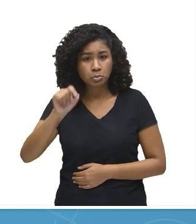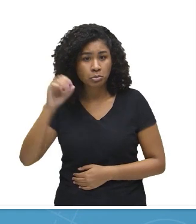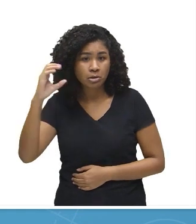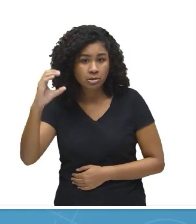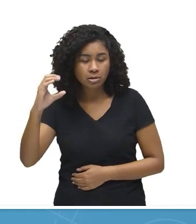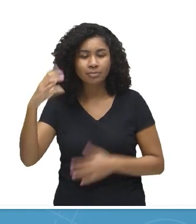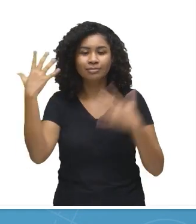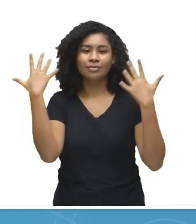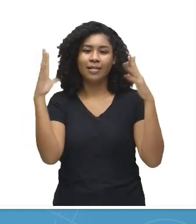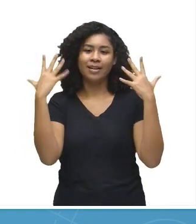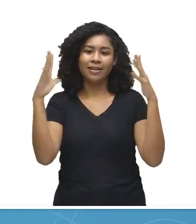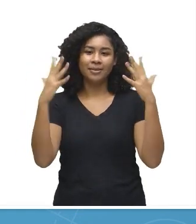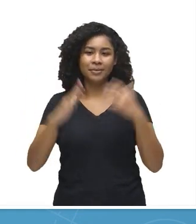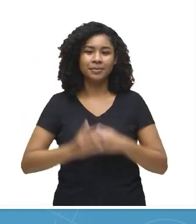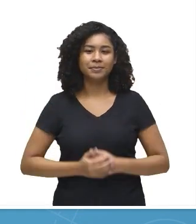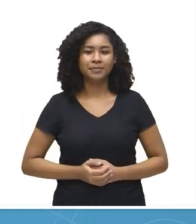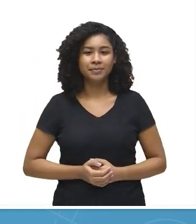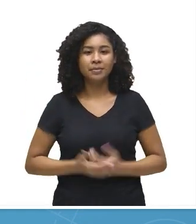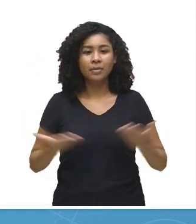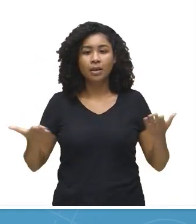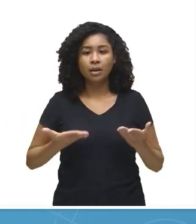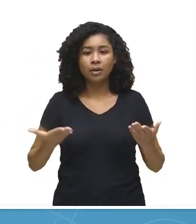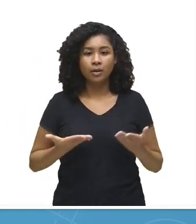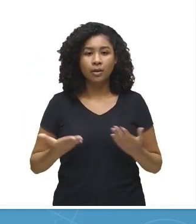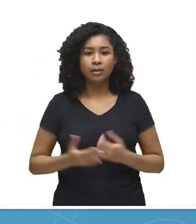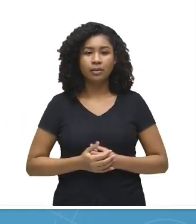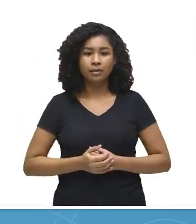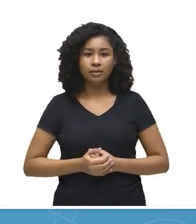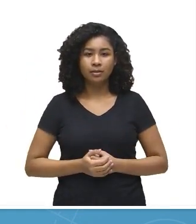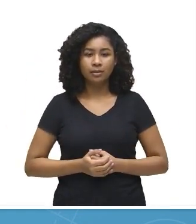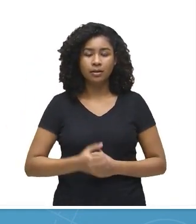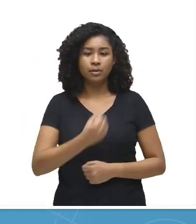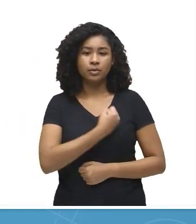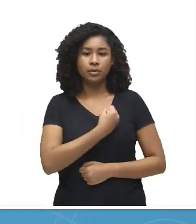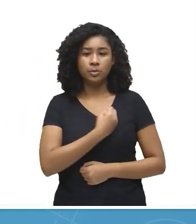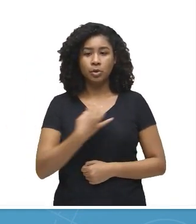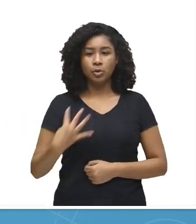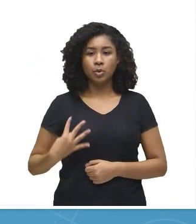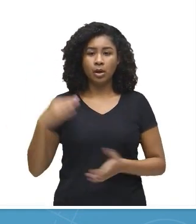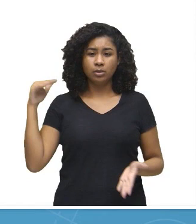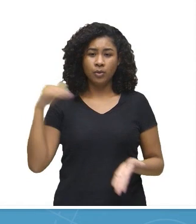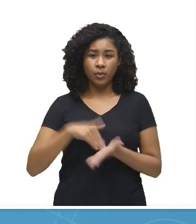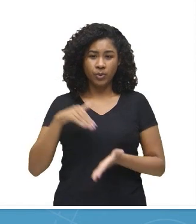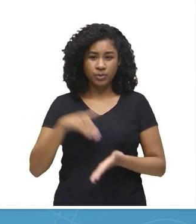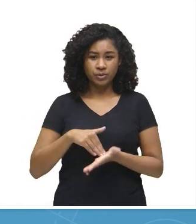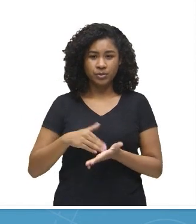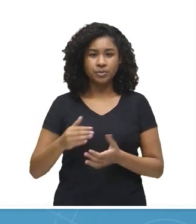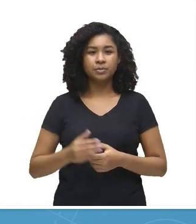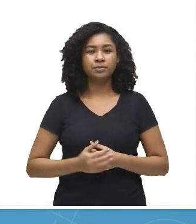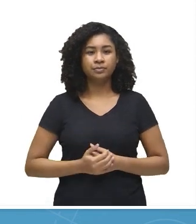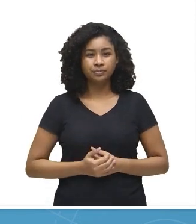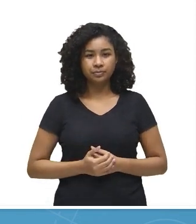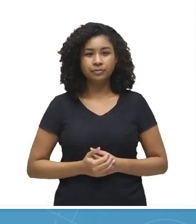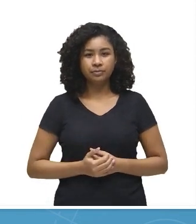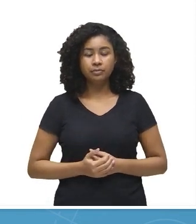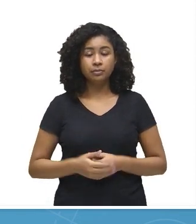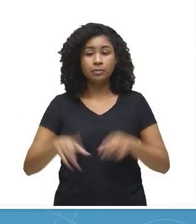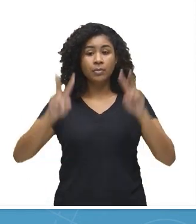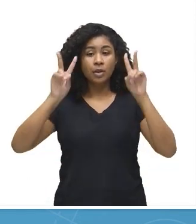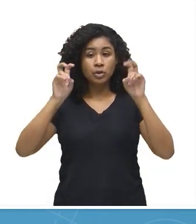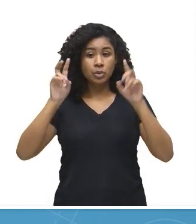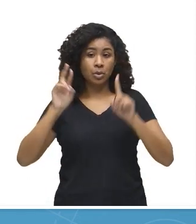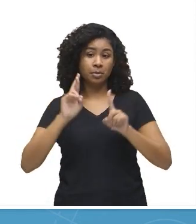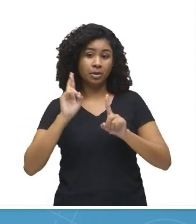parabéns. E vamos agora para a quarta e última questão, que também está se referindo